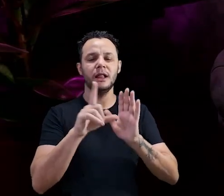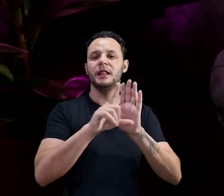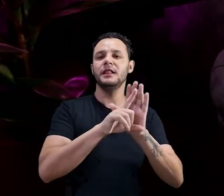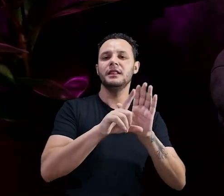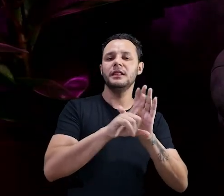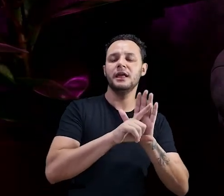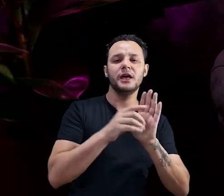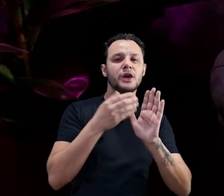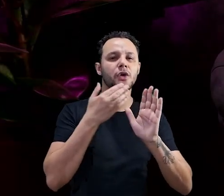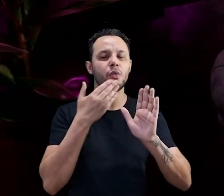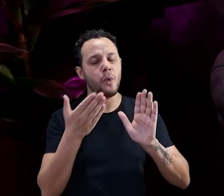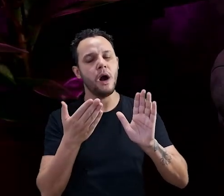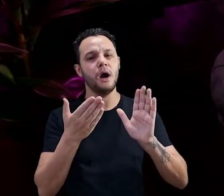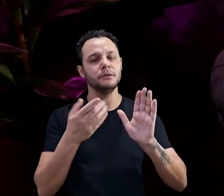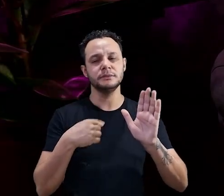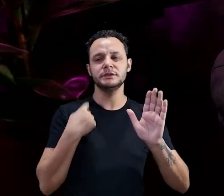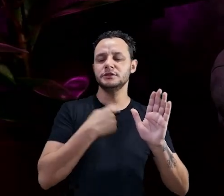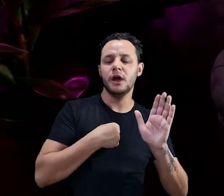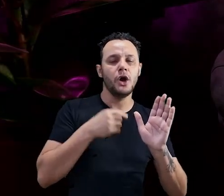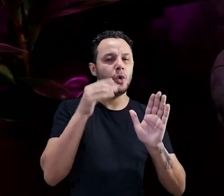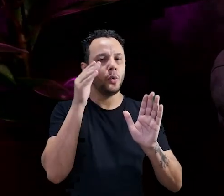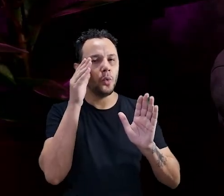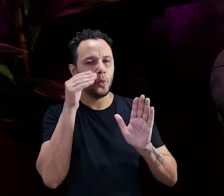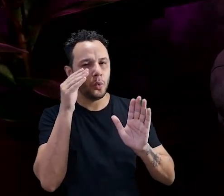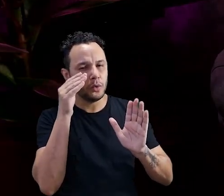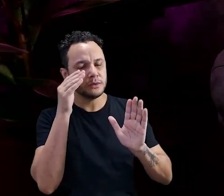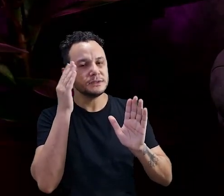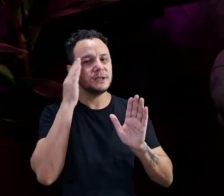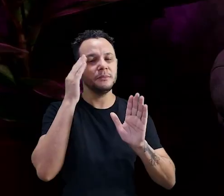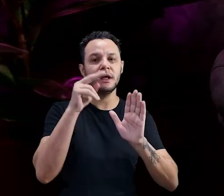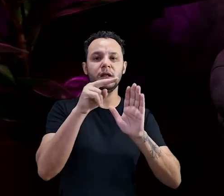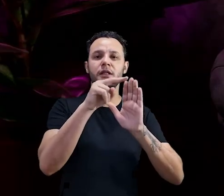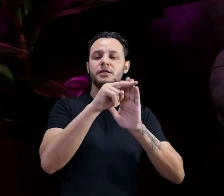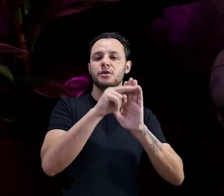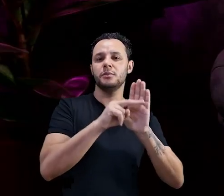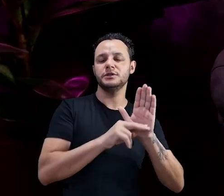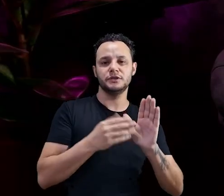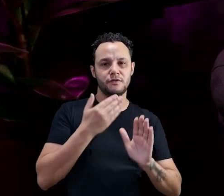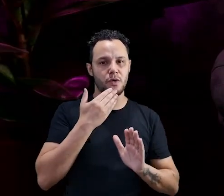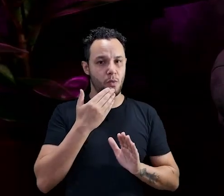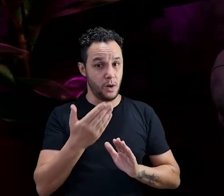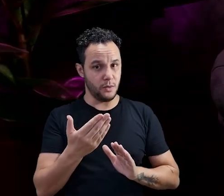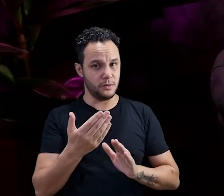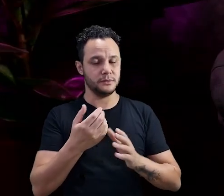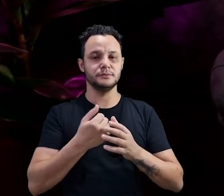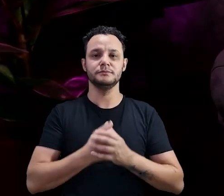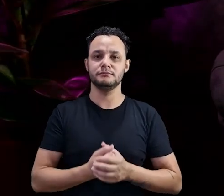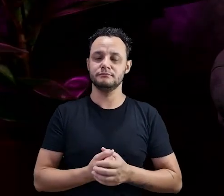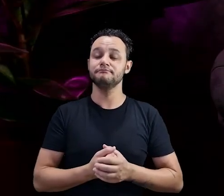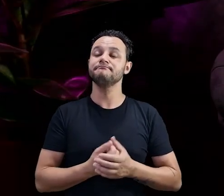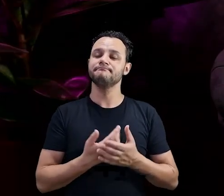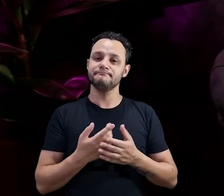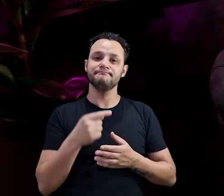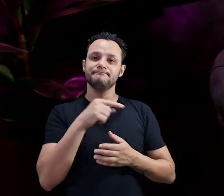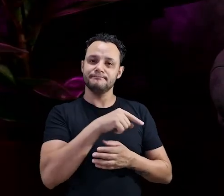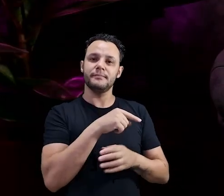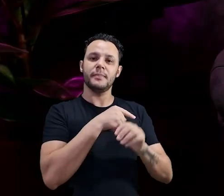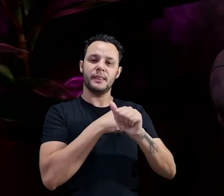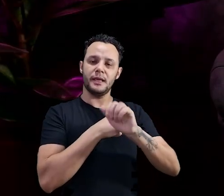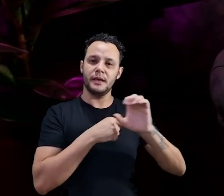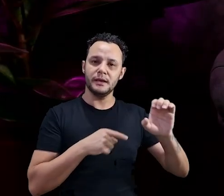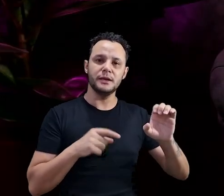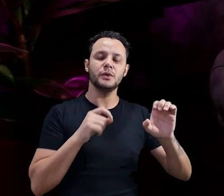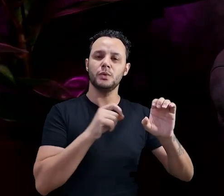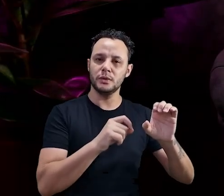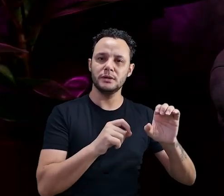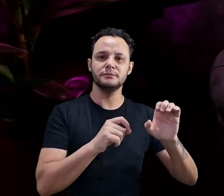encontrar, caso a gente precise, ou caso a gente tenha o desejo de saber quais são as normativas mais específicas, né? É claro que o AE,